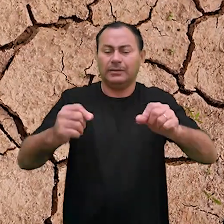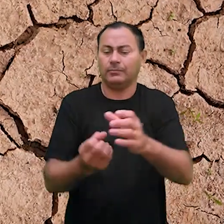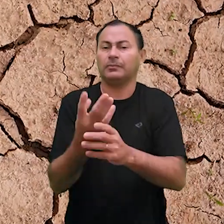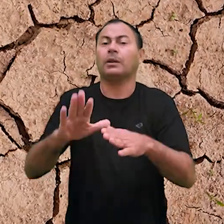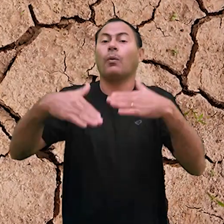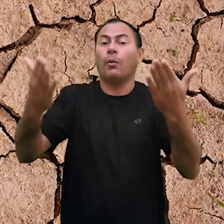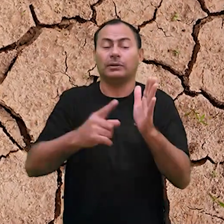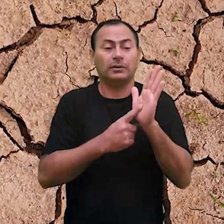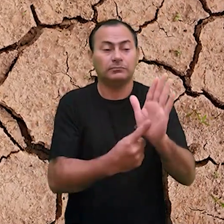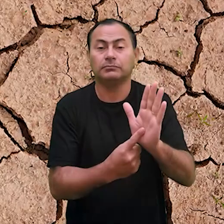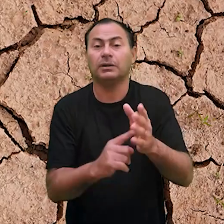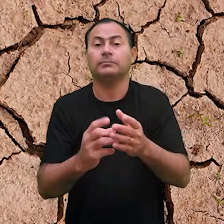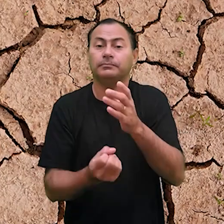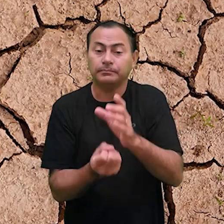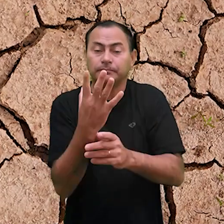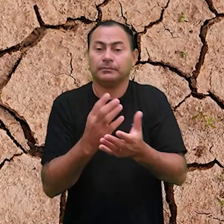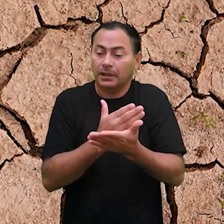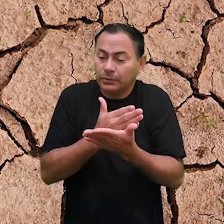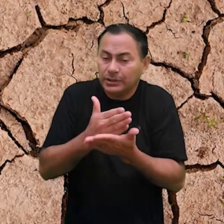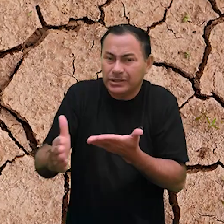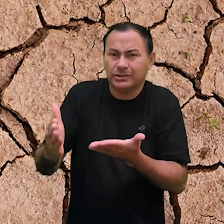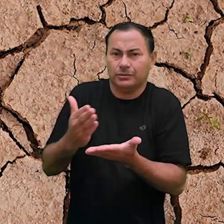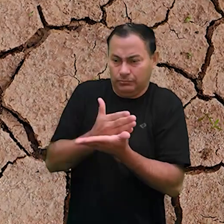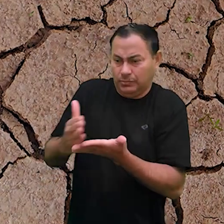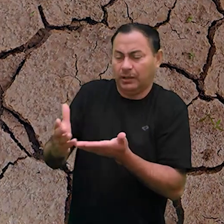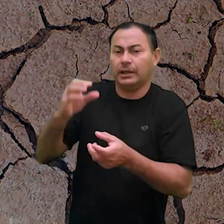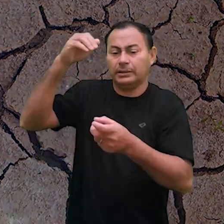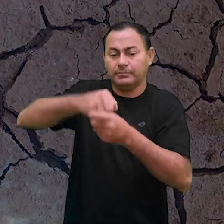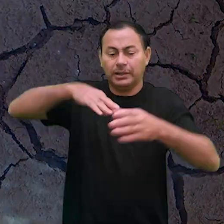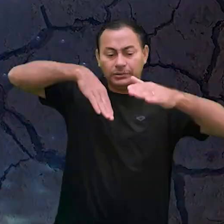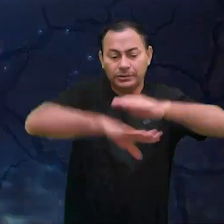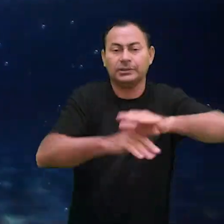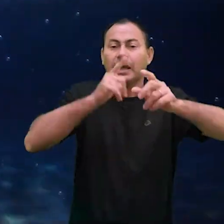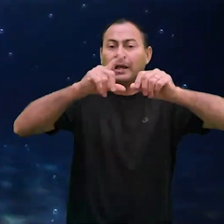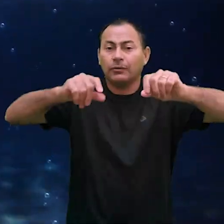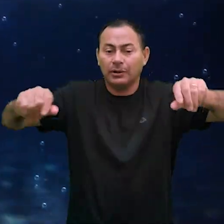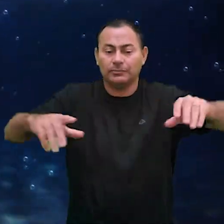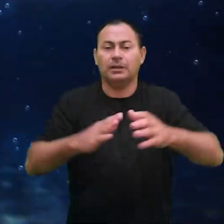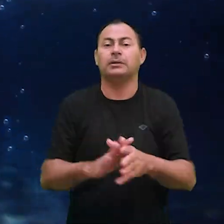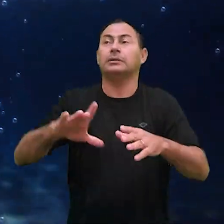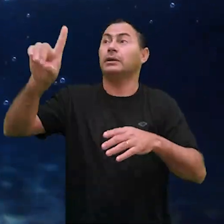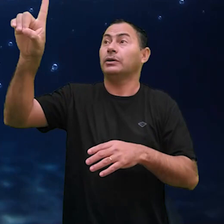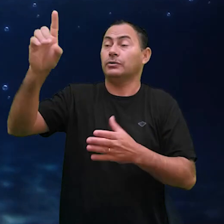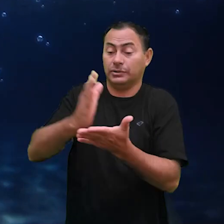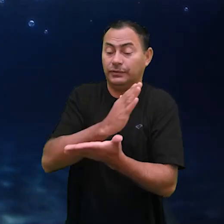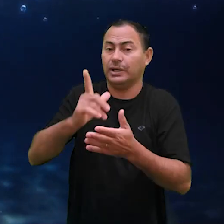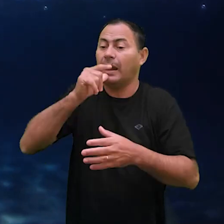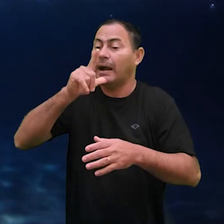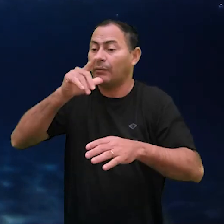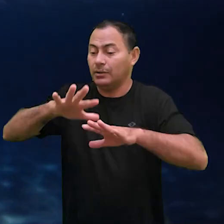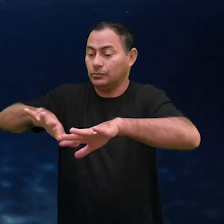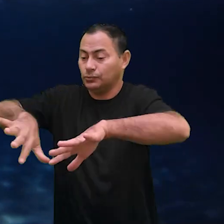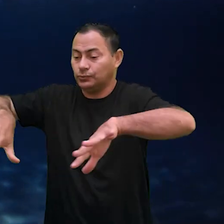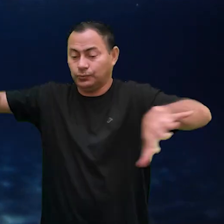apareceu. A terra seca não foi criada quando ela apareceu. Ela foi criada no princípio e aparentemente estava debaixo d'água. Em um certo momento,